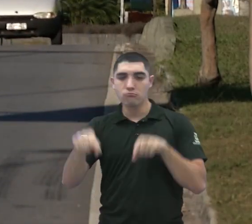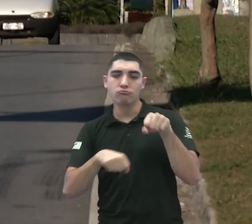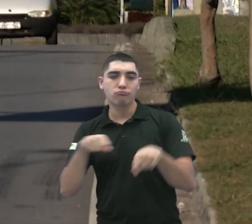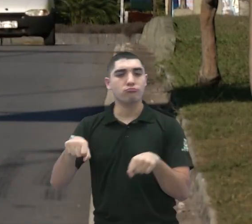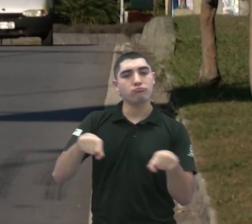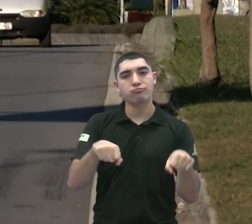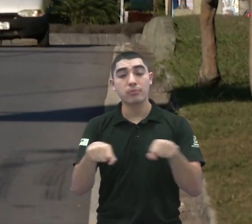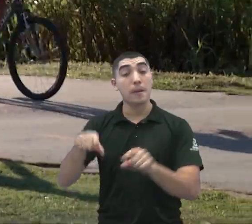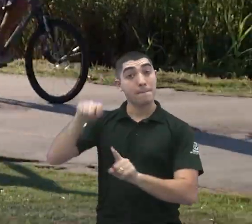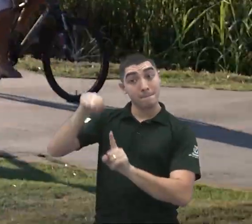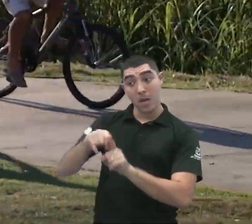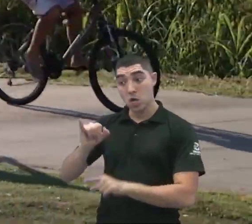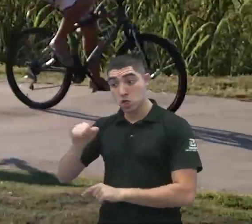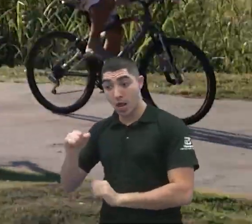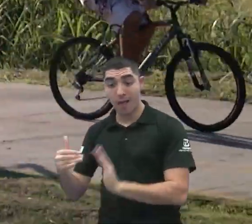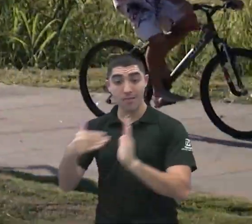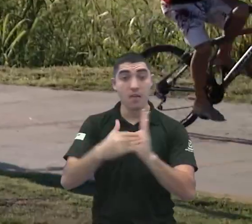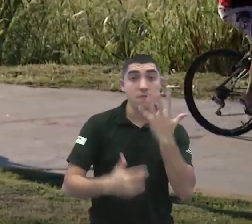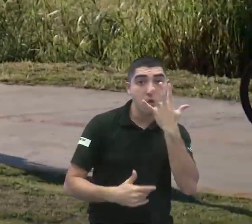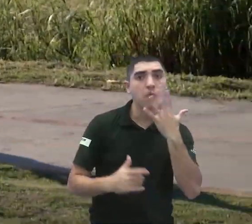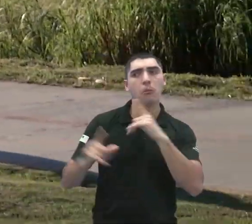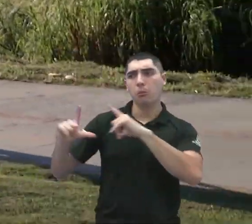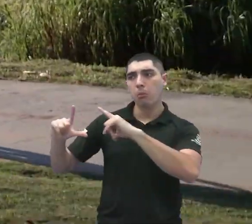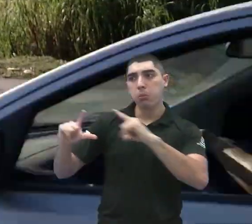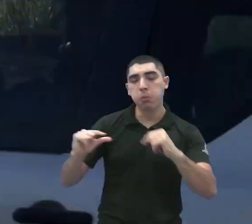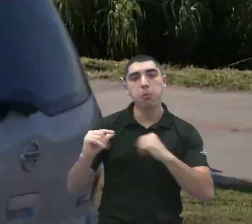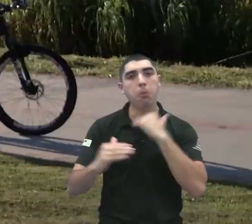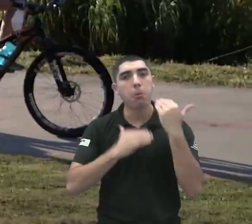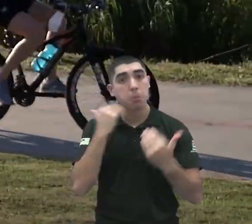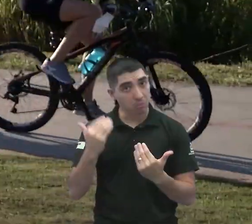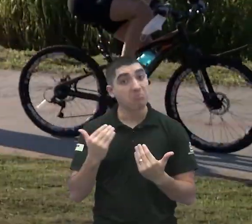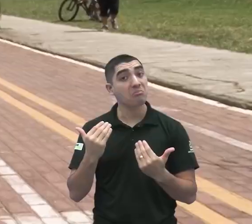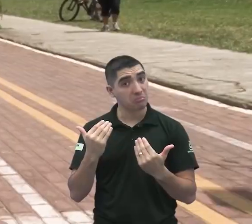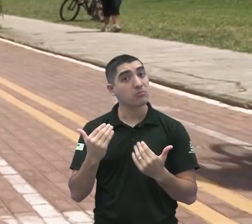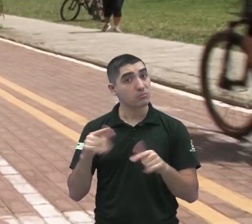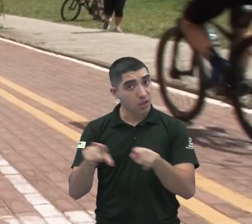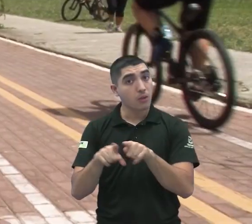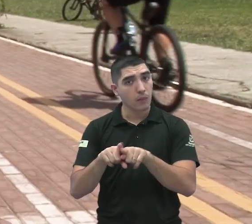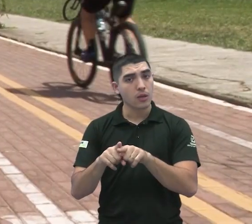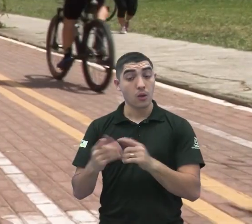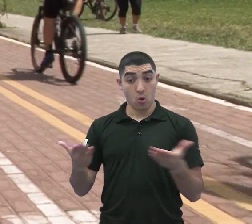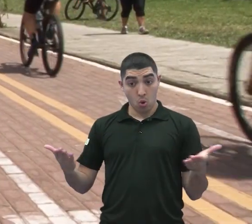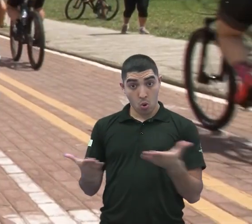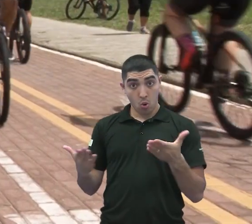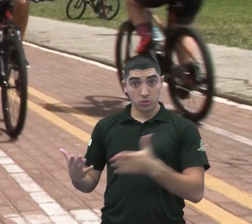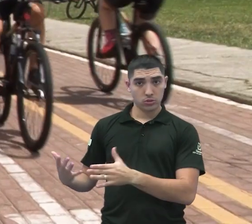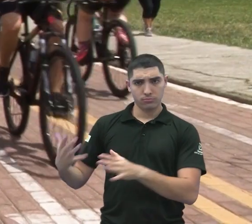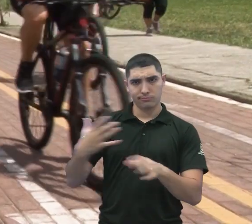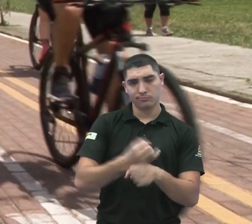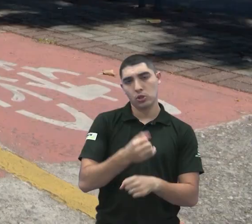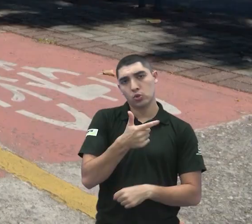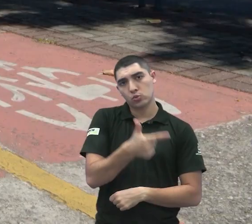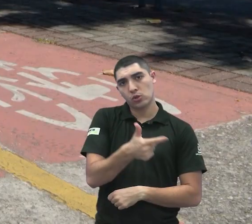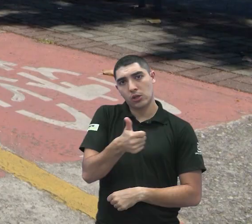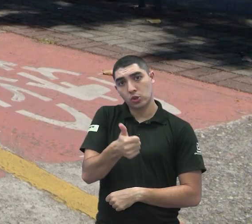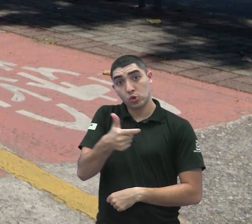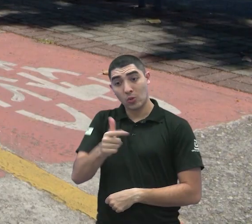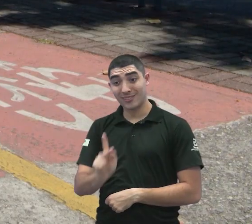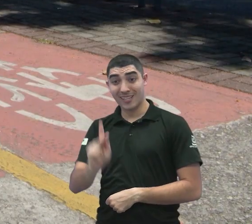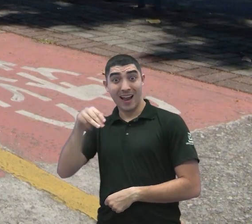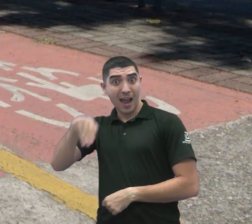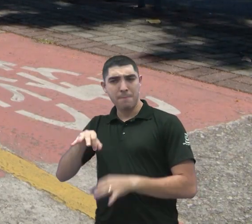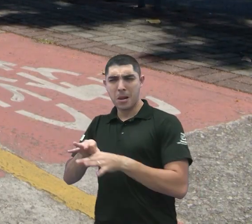de mortes de ciclistas nos meses de janeiro a fevereiro. A cidade hoje conta com mais de